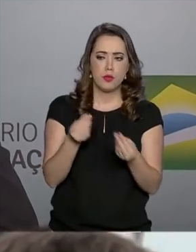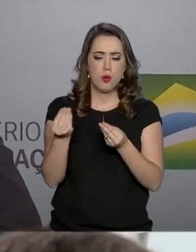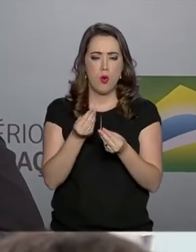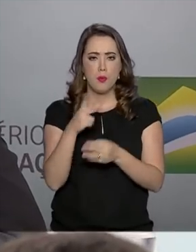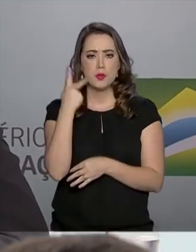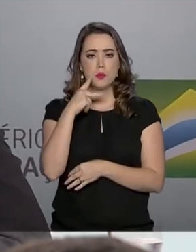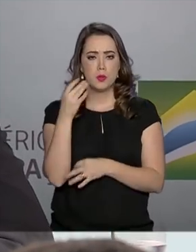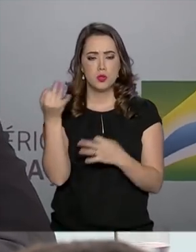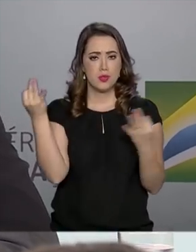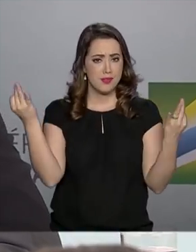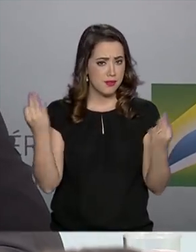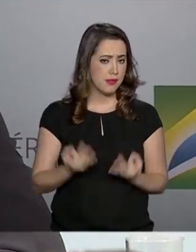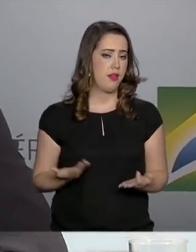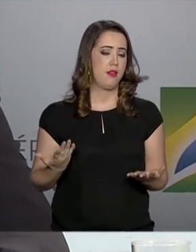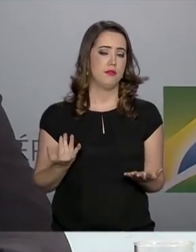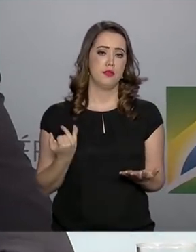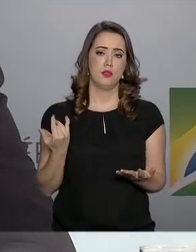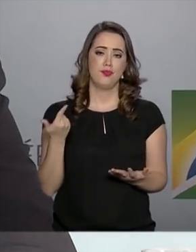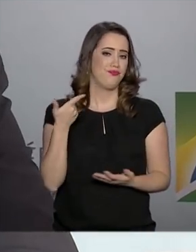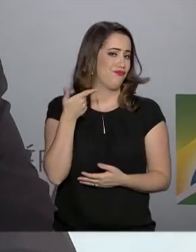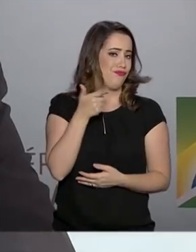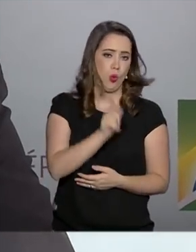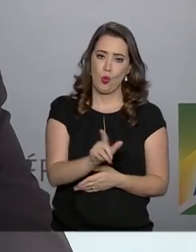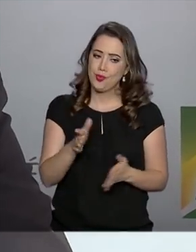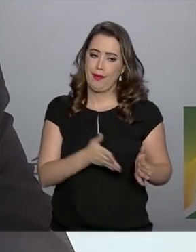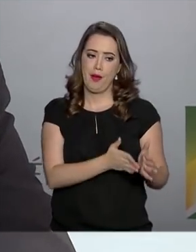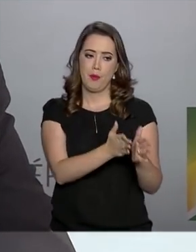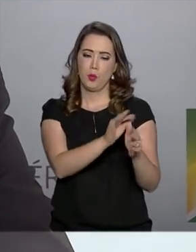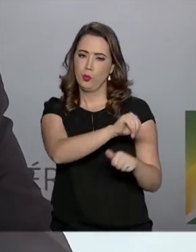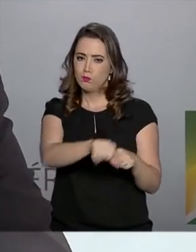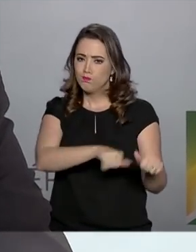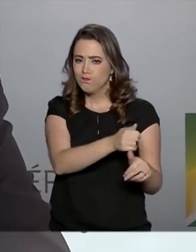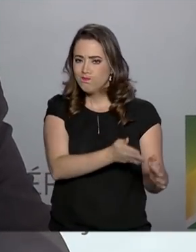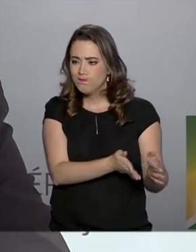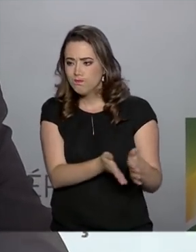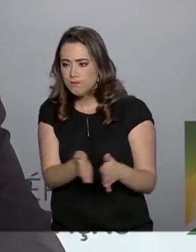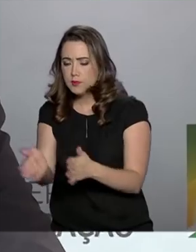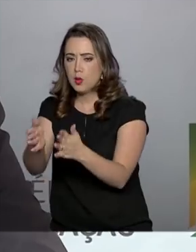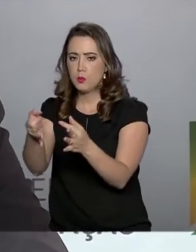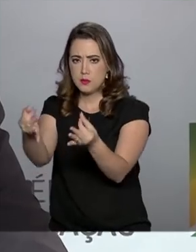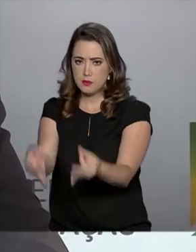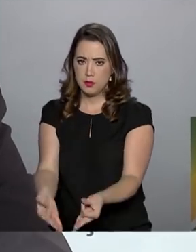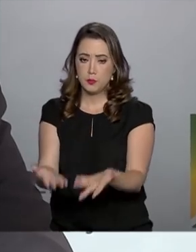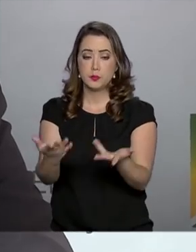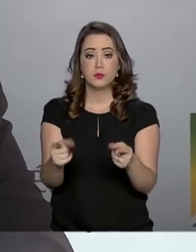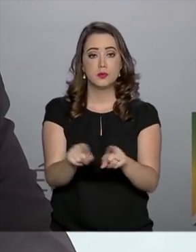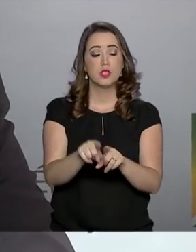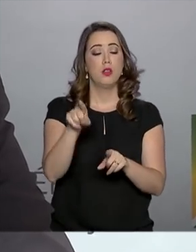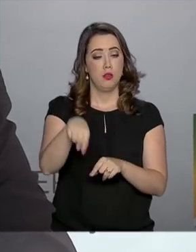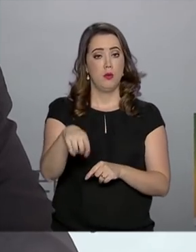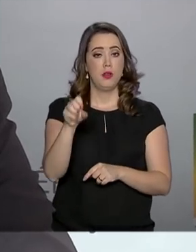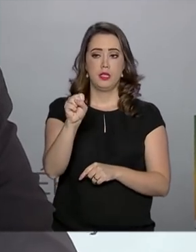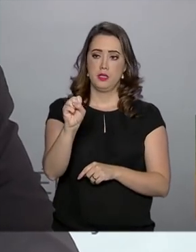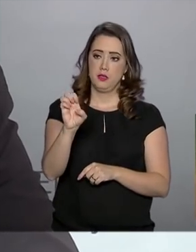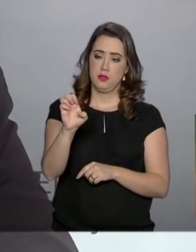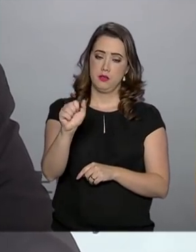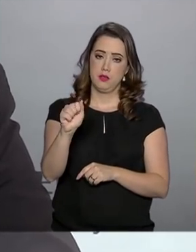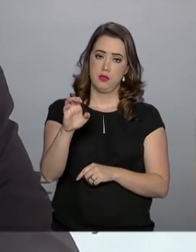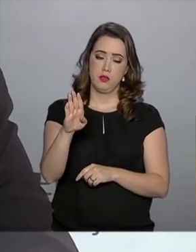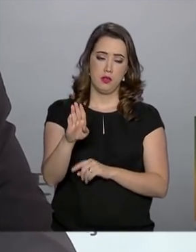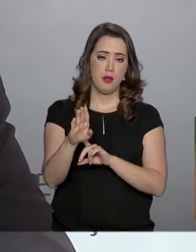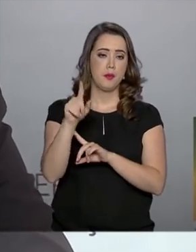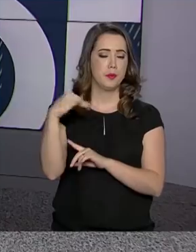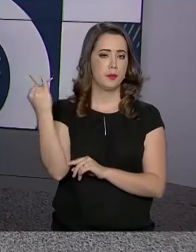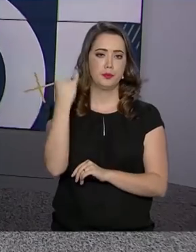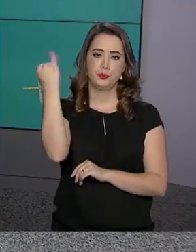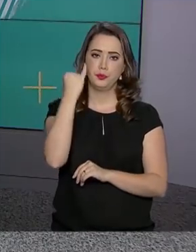sendo eficientes e a gente não consegue corrigir rumos. Então, o SAEB é fundamental na política de educação